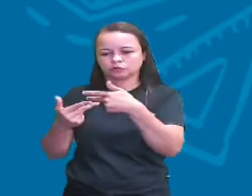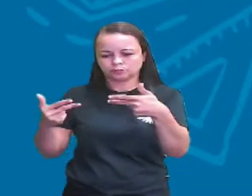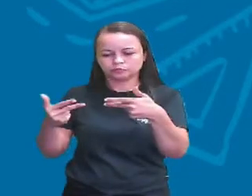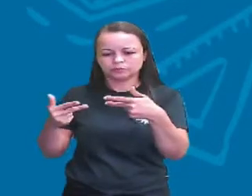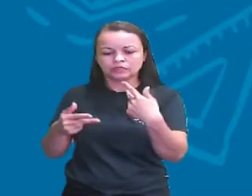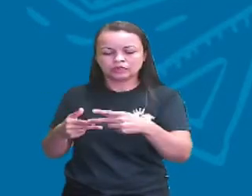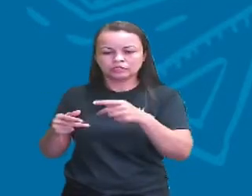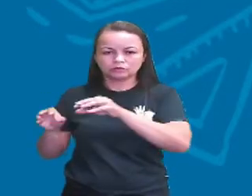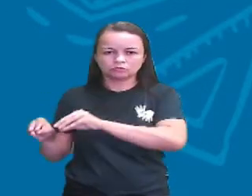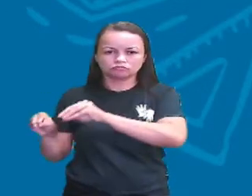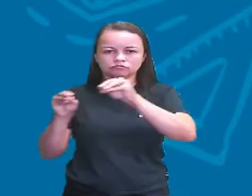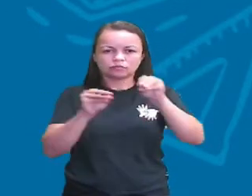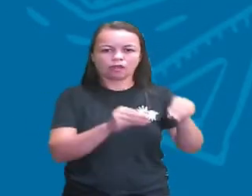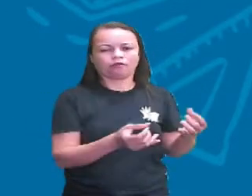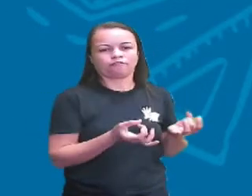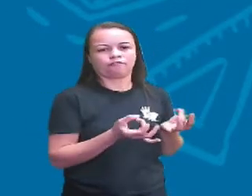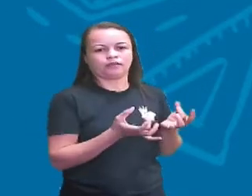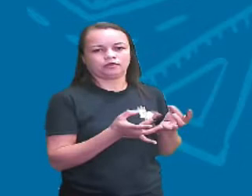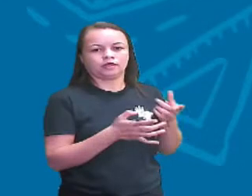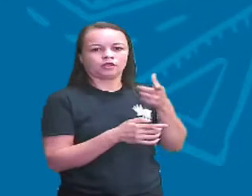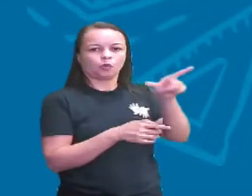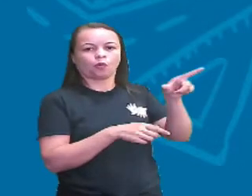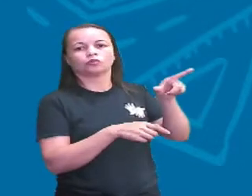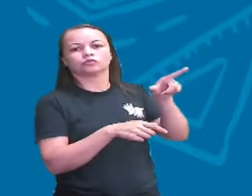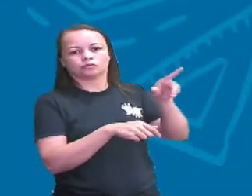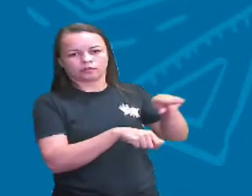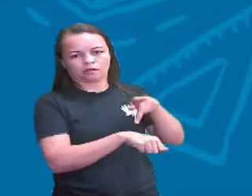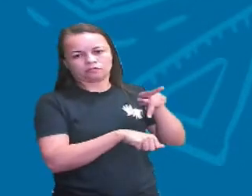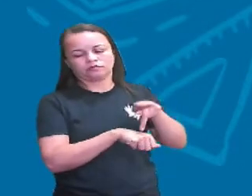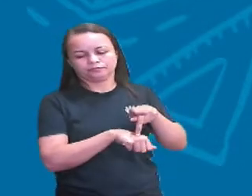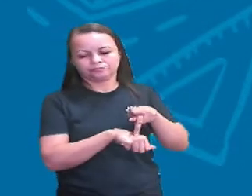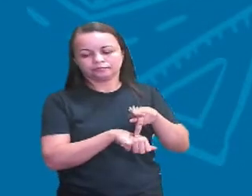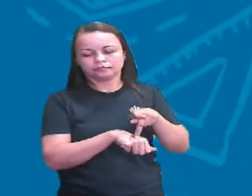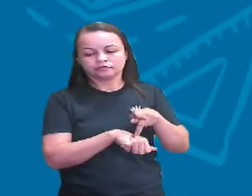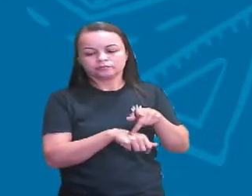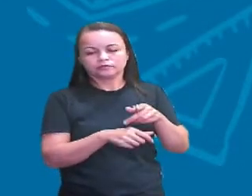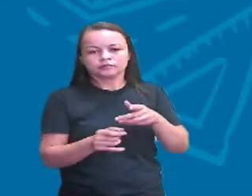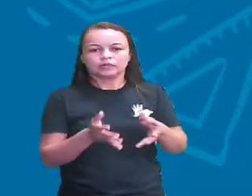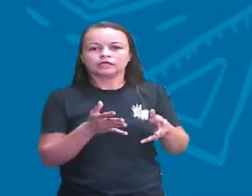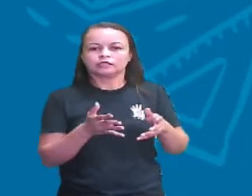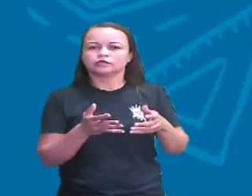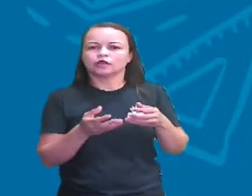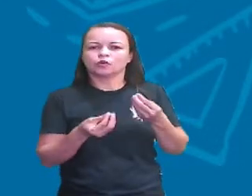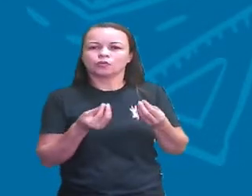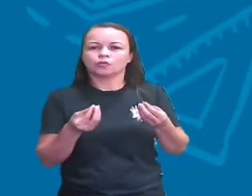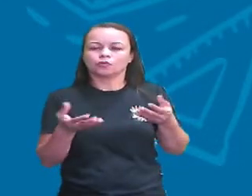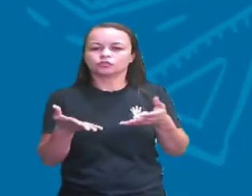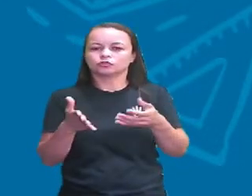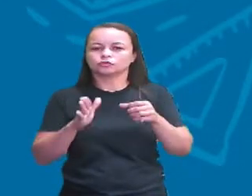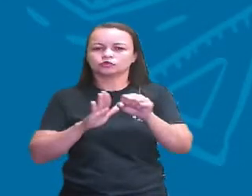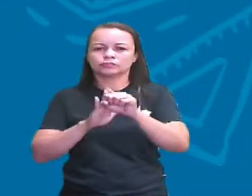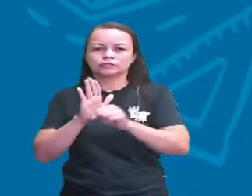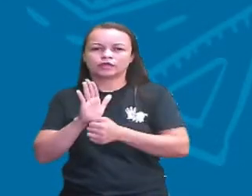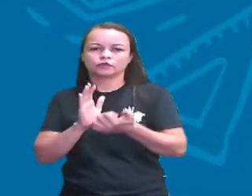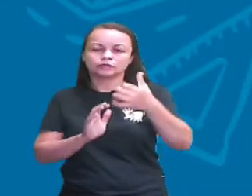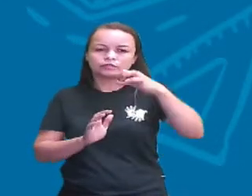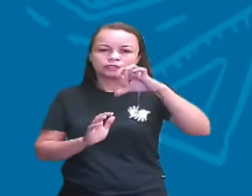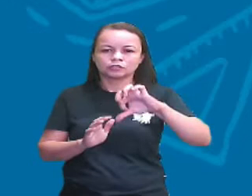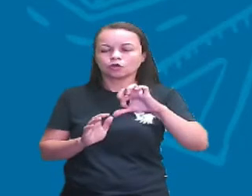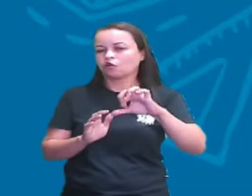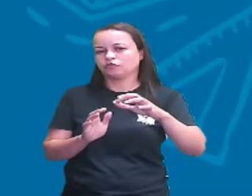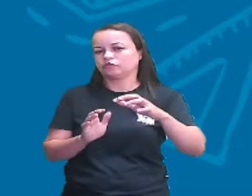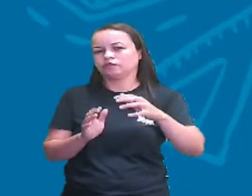século XIX, que é o contexto que nós estamos estudando, o fenômeno é um pouco diferente. Eles não querem só levar